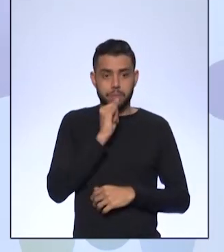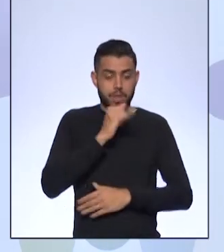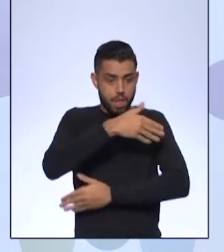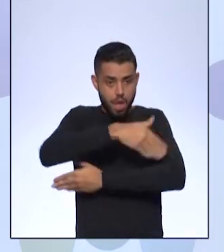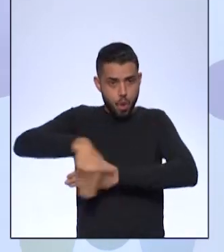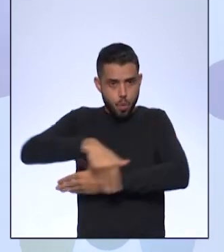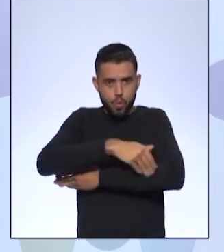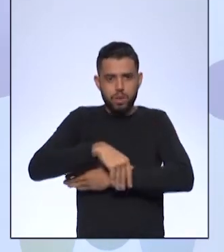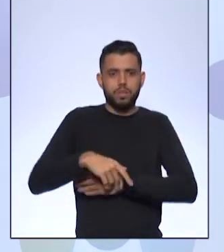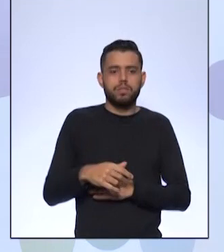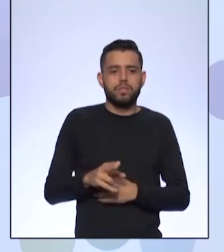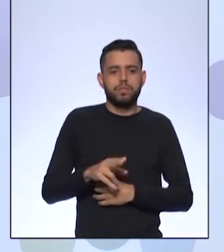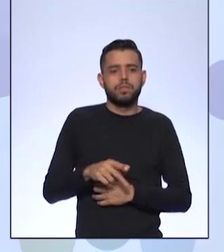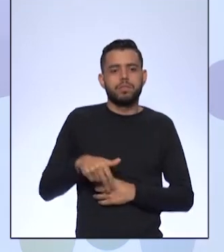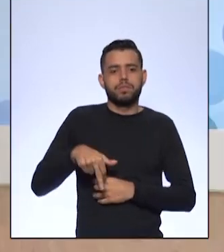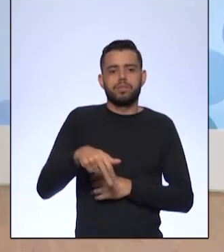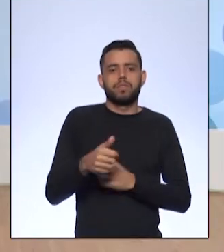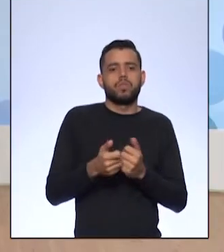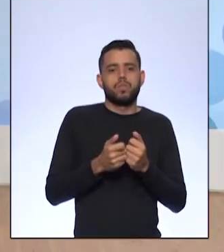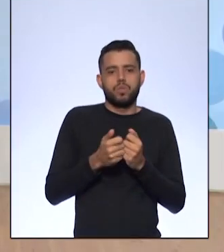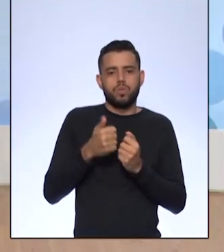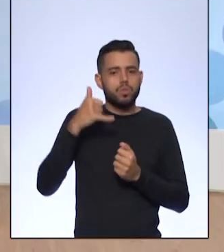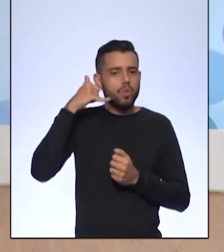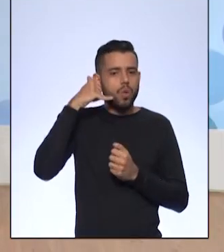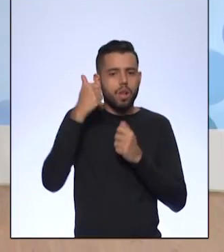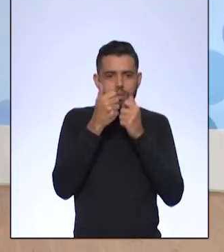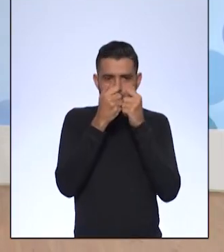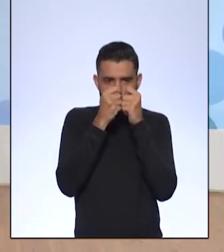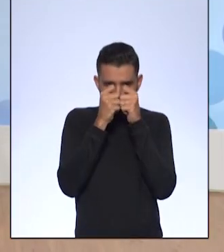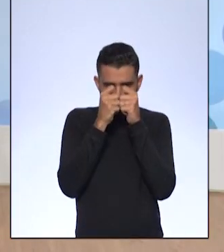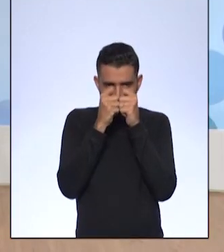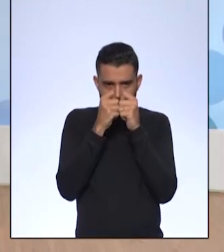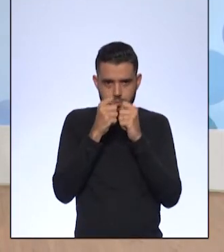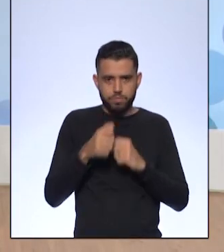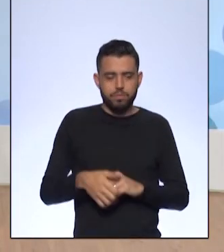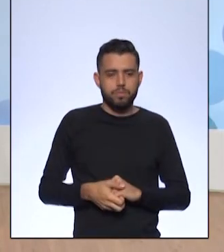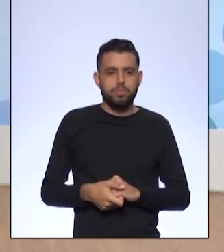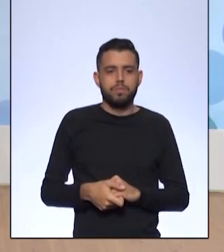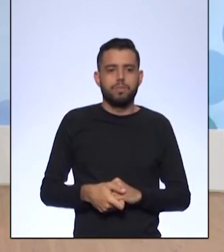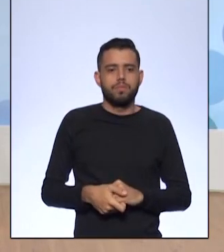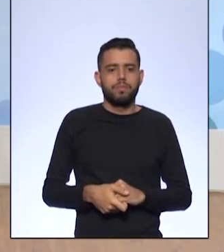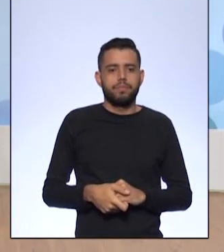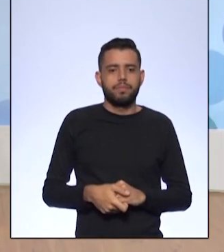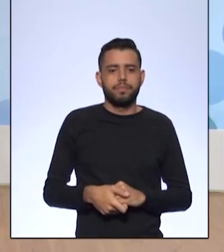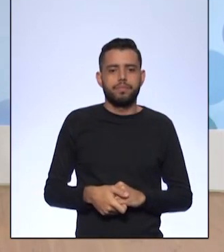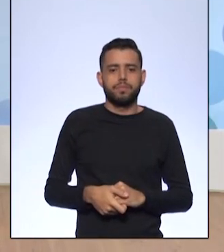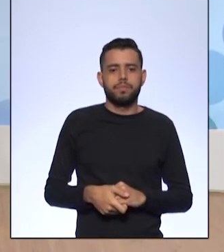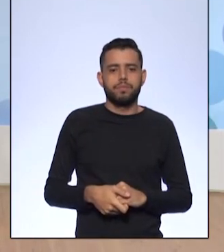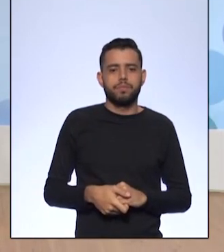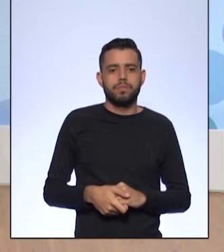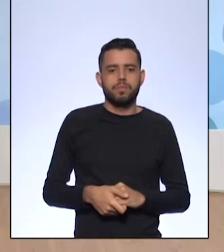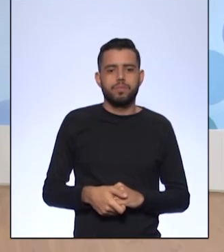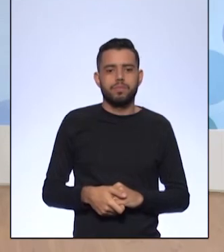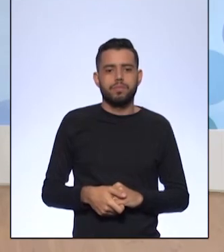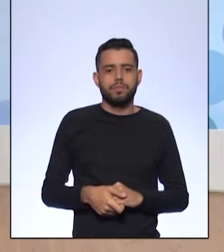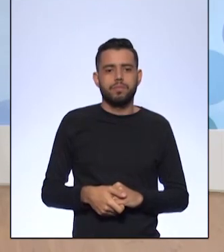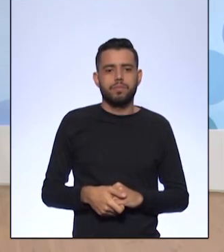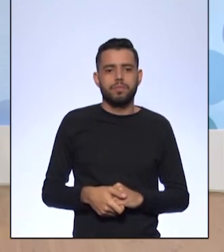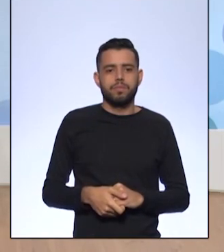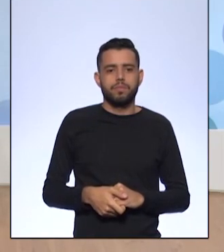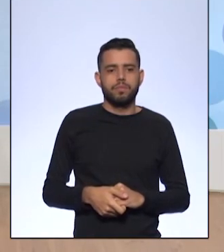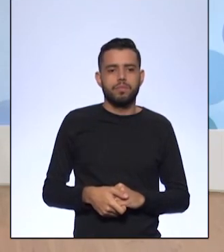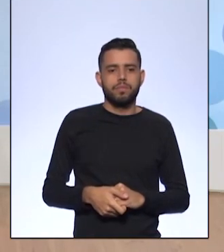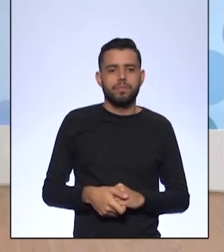você anda com o seu celular assim, na sua cara? Tipo assim, ó. Ou Assim. então assim, ó, toma, presta, tá aqui, ó. Presta o celular, Ju. Toma. Cuidado,